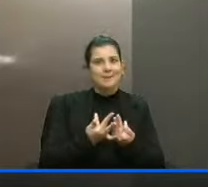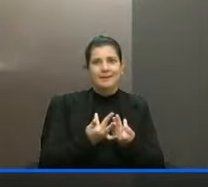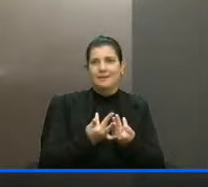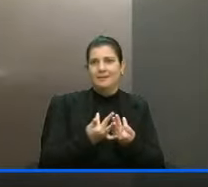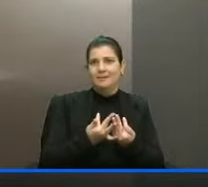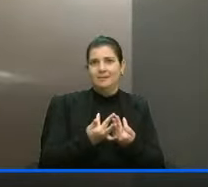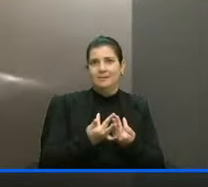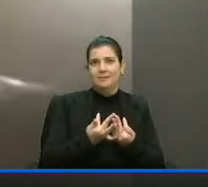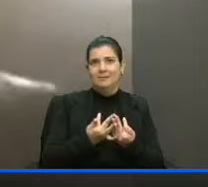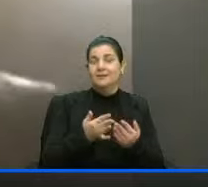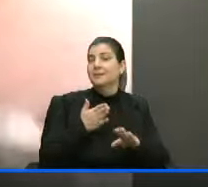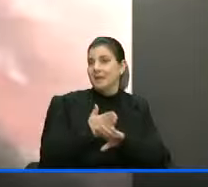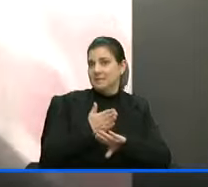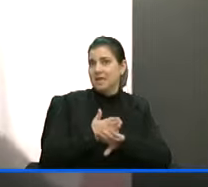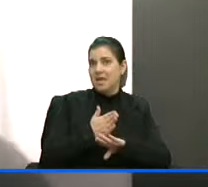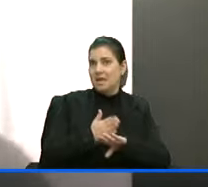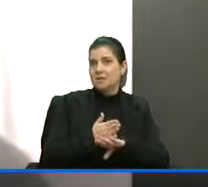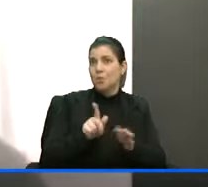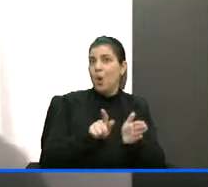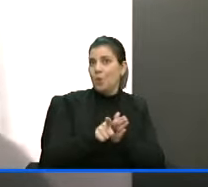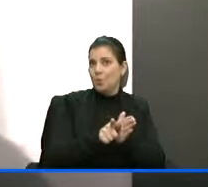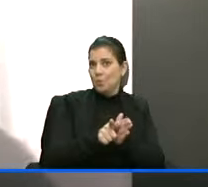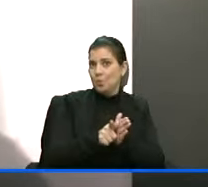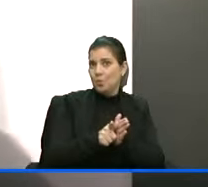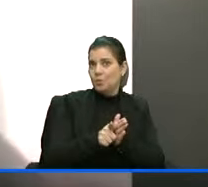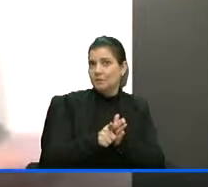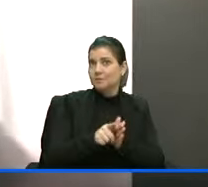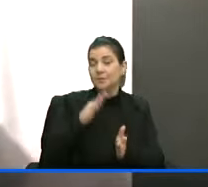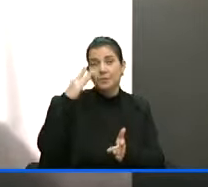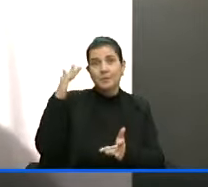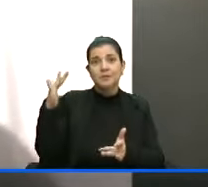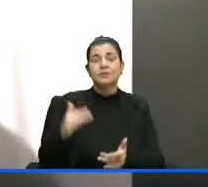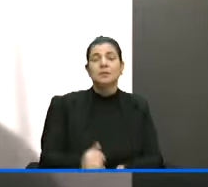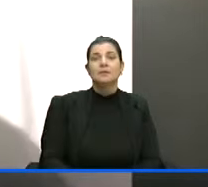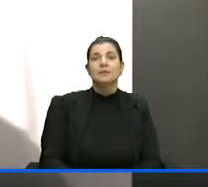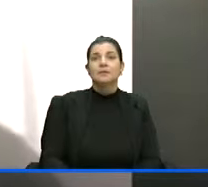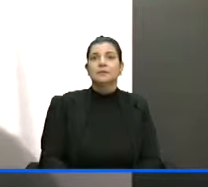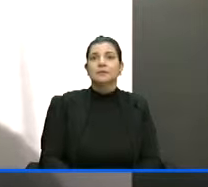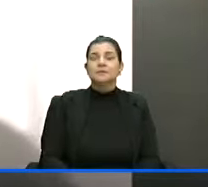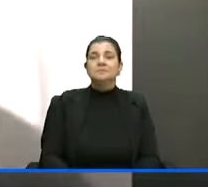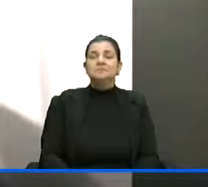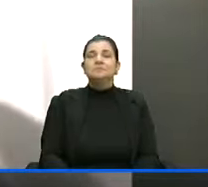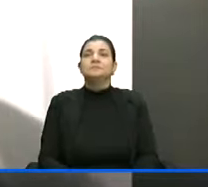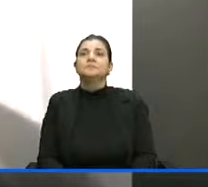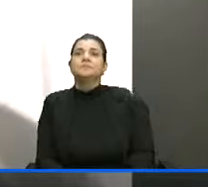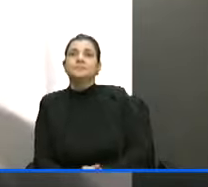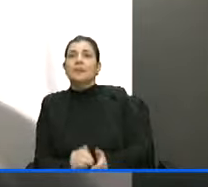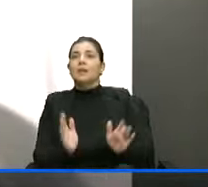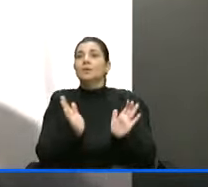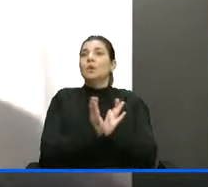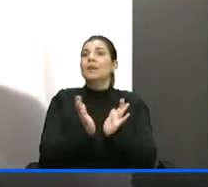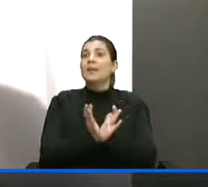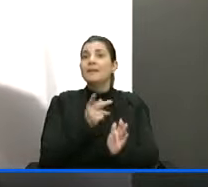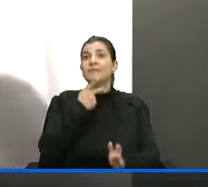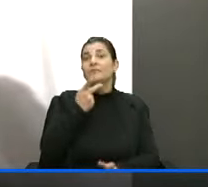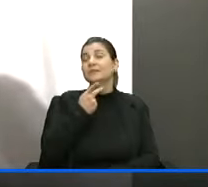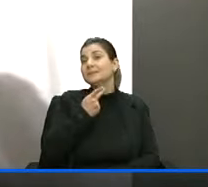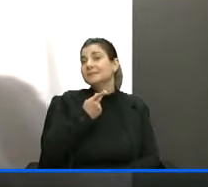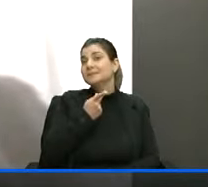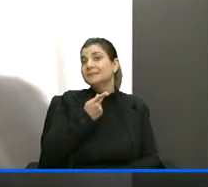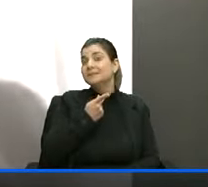ao Google, aos formulários Google, entende? Eu imaginei a colega ali, né, com toda a boa vontade, dizendo, não, mas tinha aqui